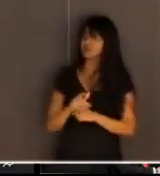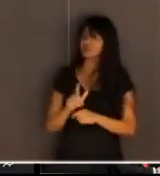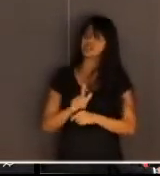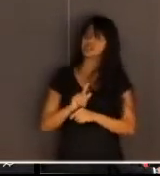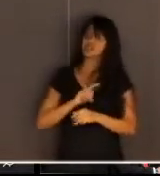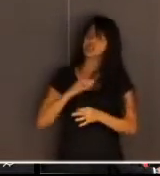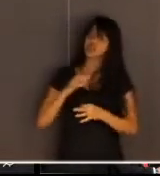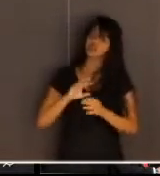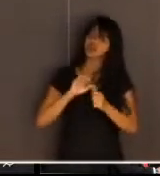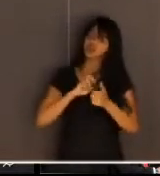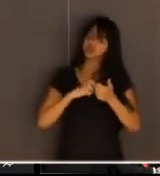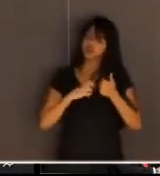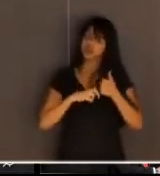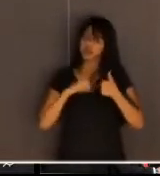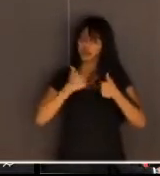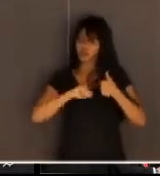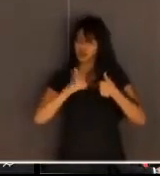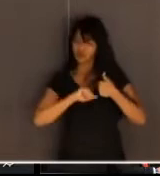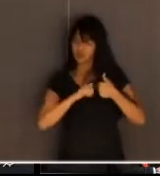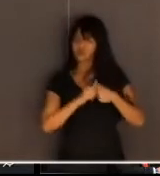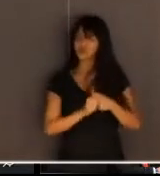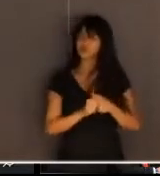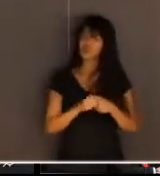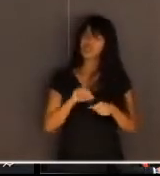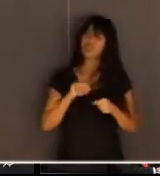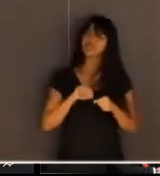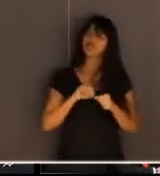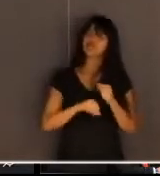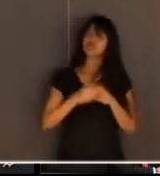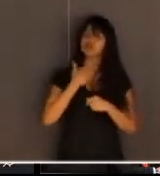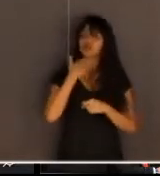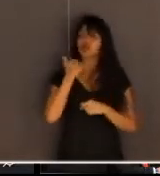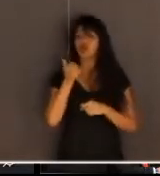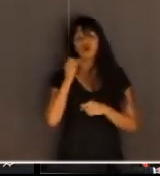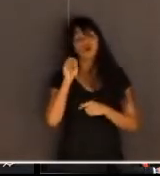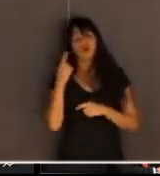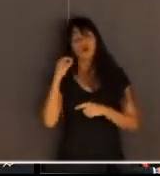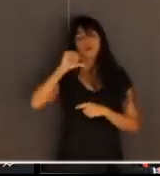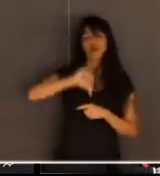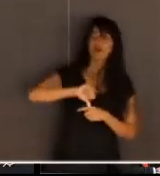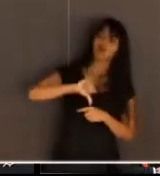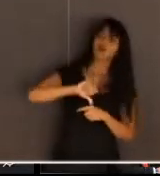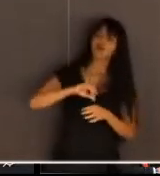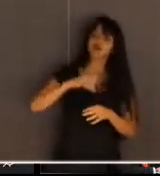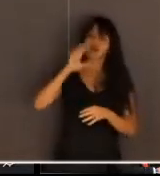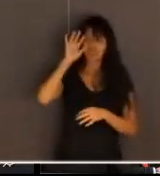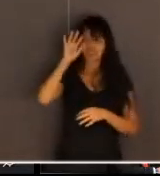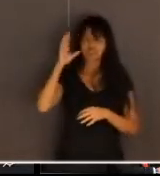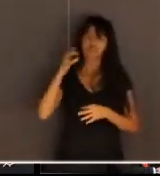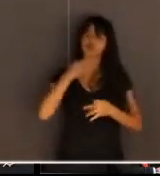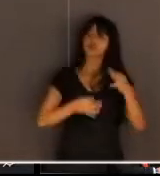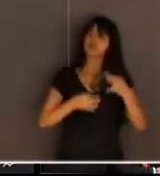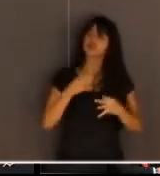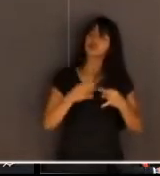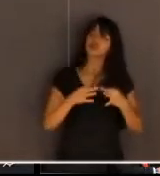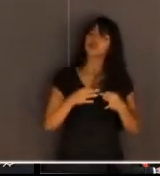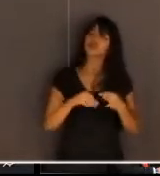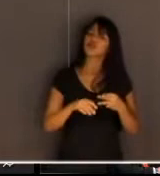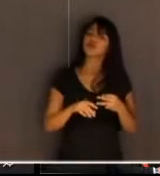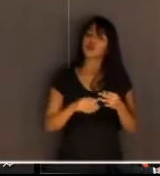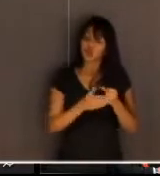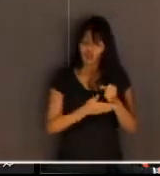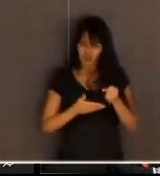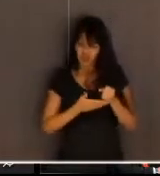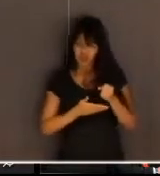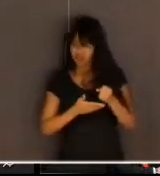Júri. O que faz melhor ou pior uma decisão judicial não é a fonte da decisão. O que